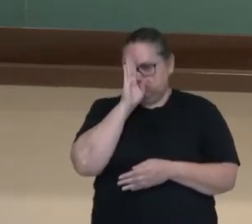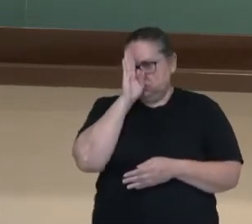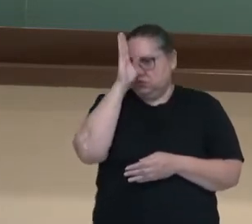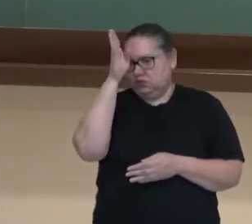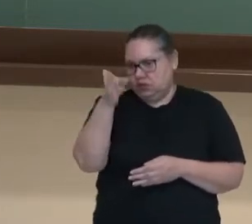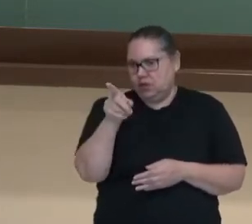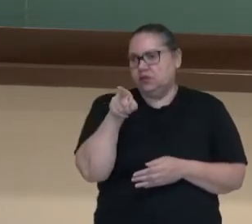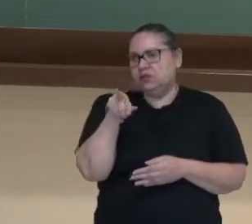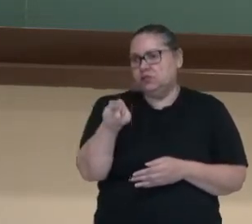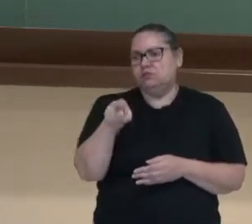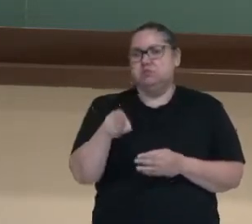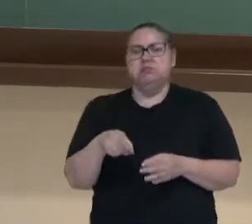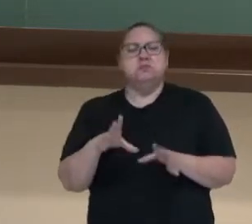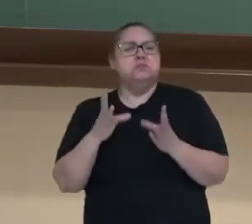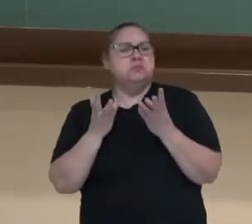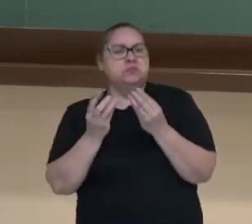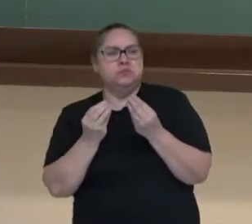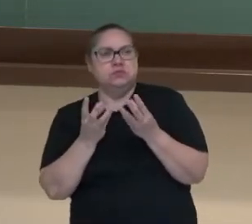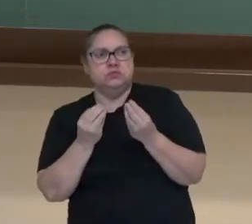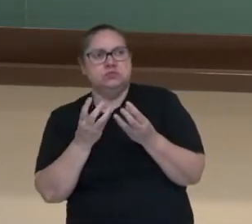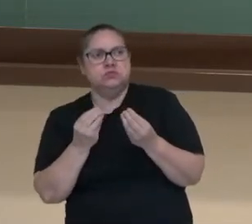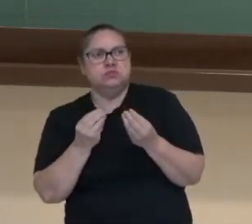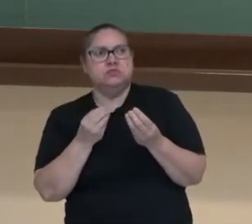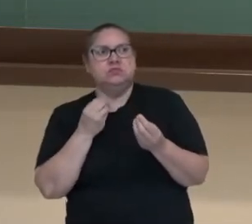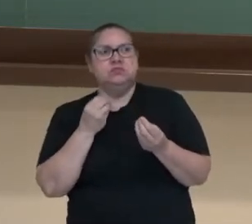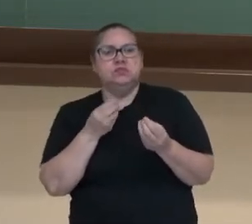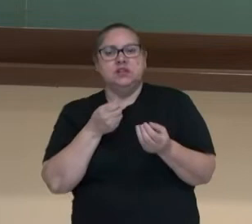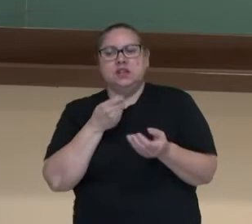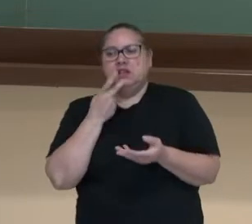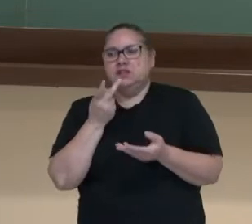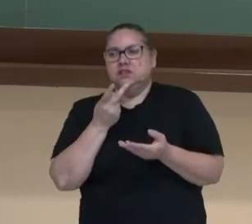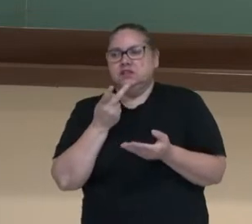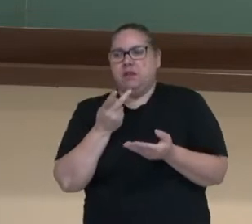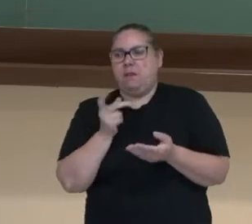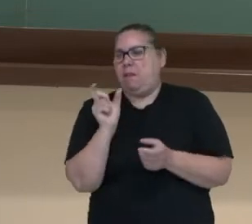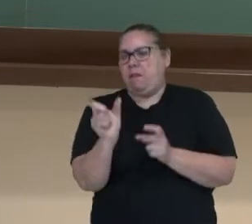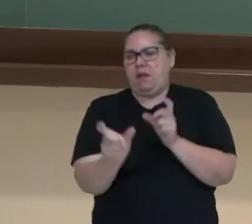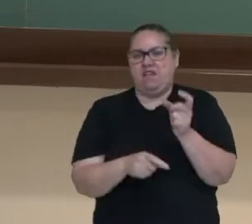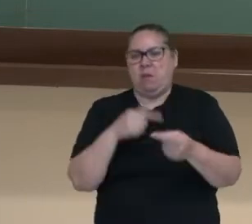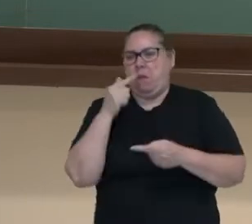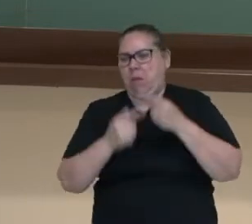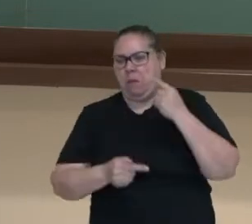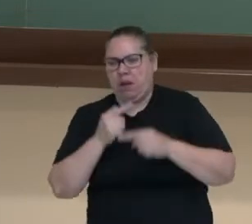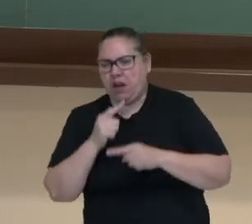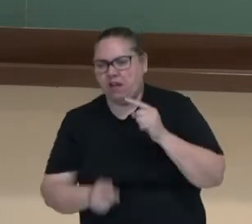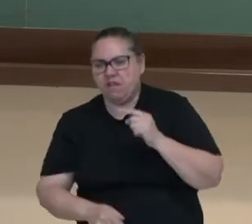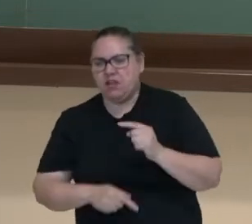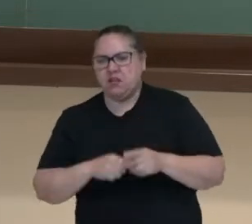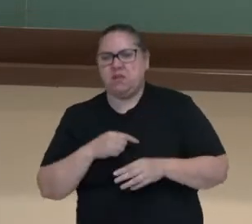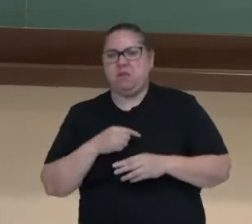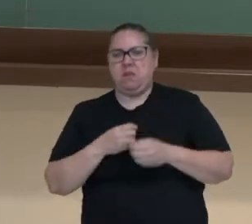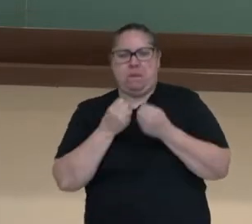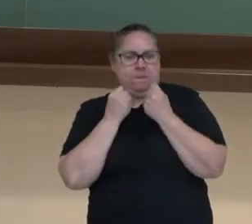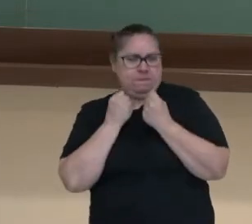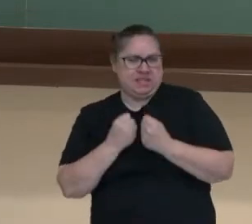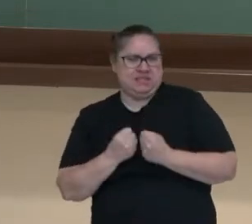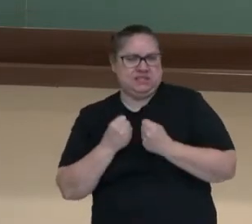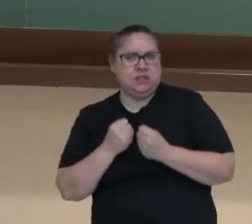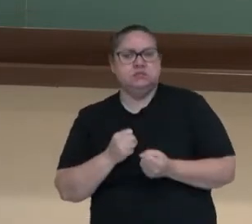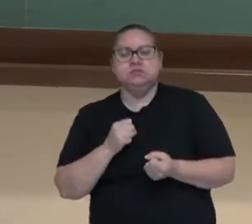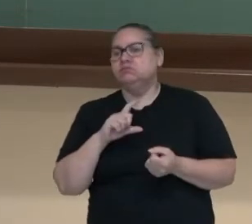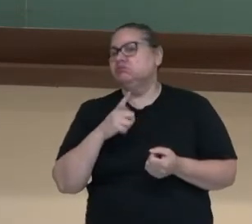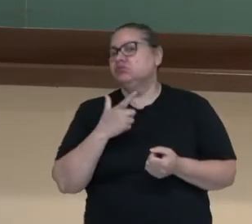direta, cheia também de, por vezes, palavrões, carregada no vocabulário. E não